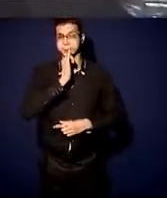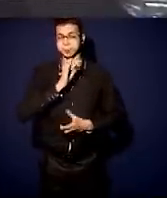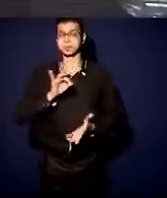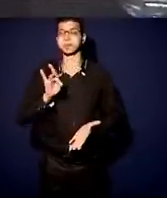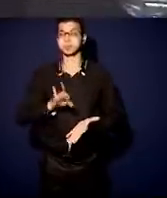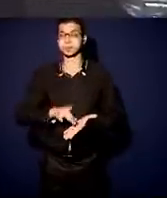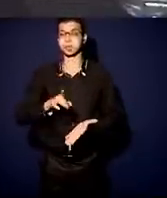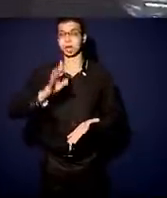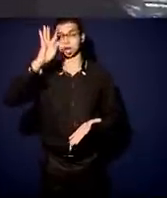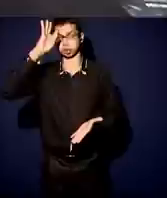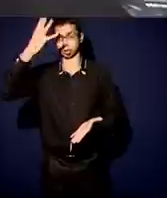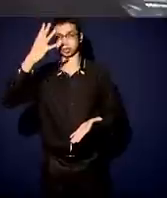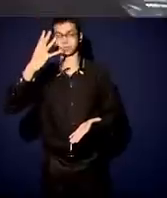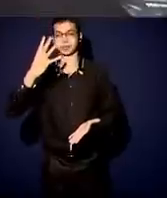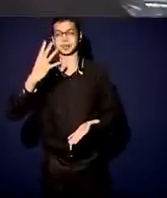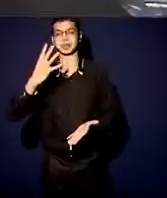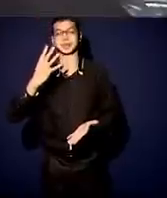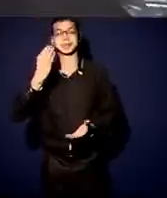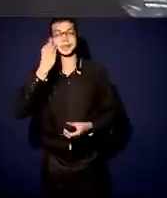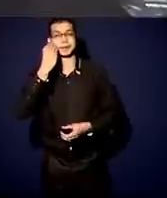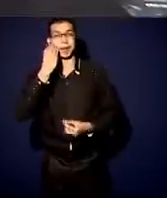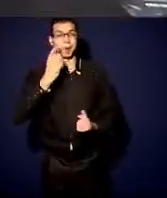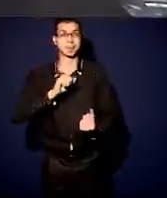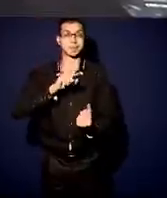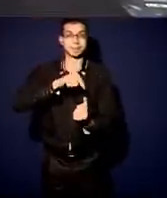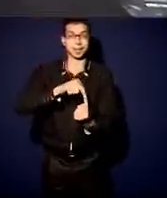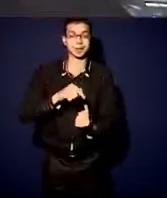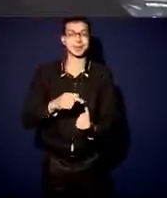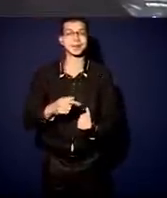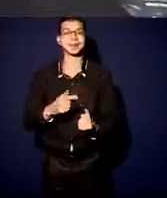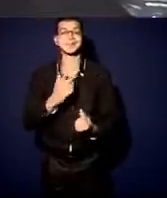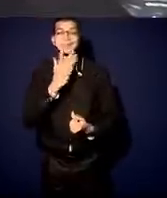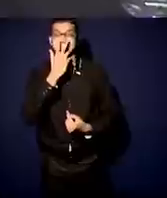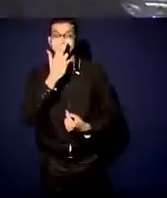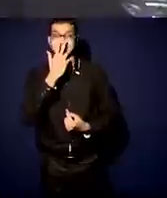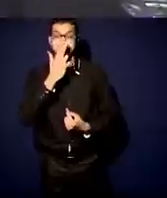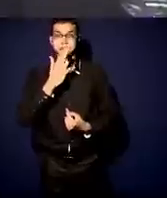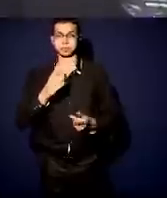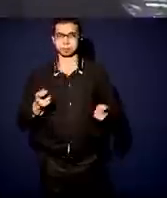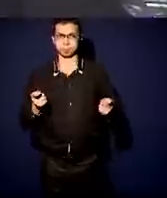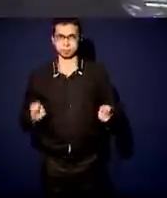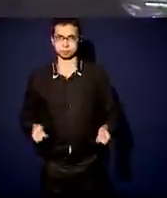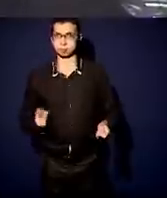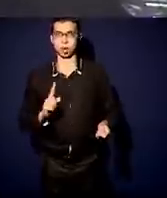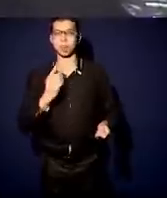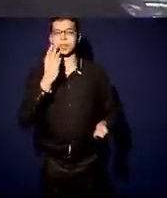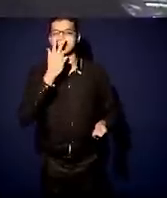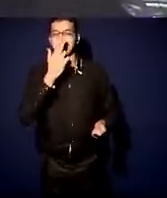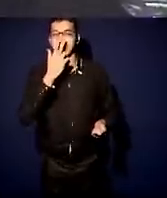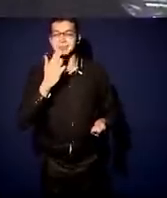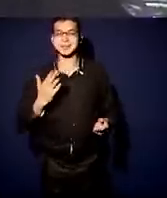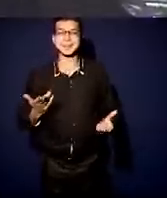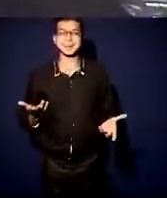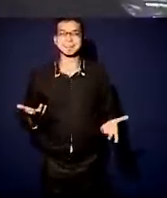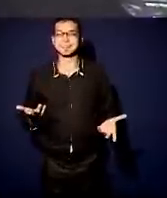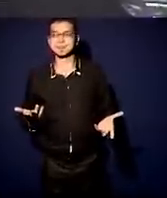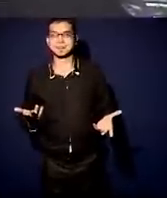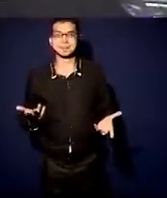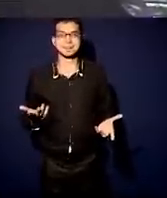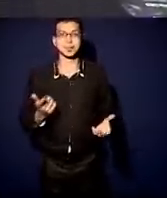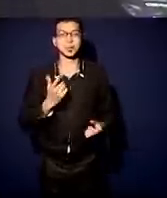resolvido afrouxar as metas é lido como uma revelação da sua